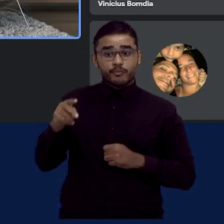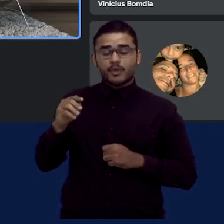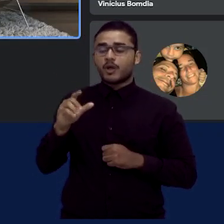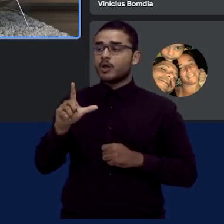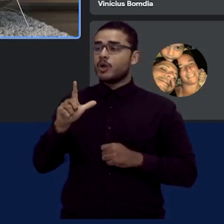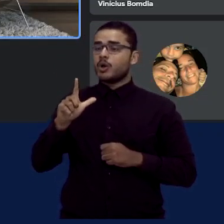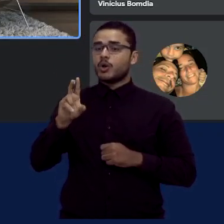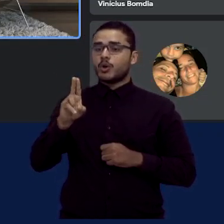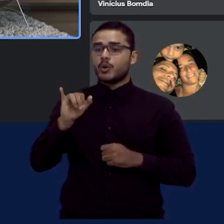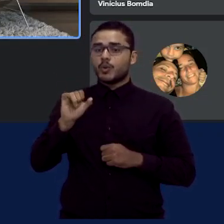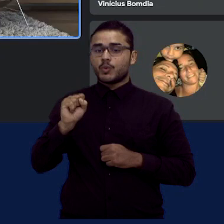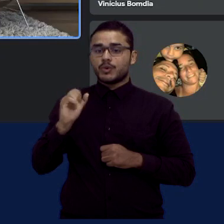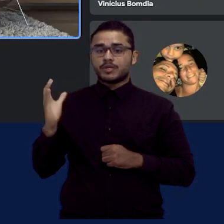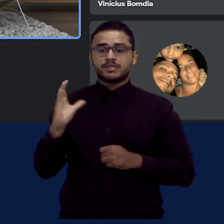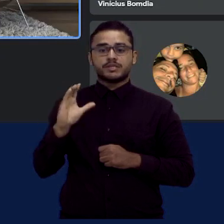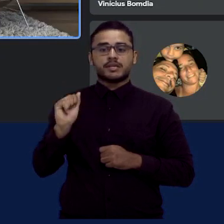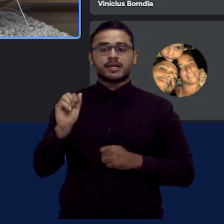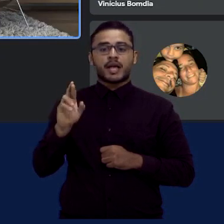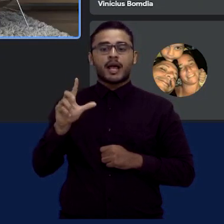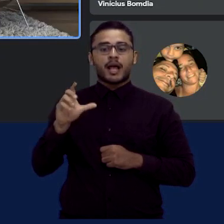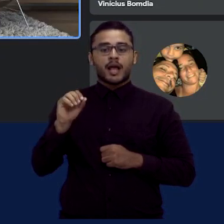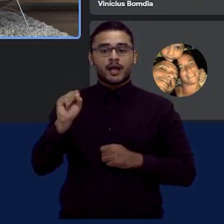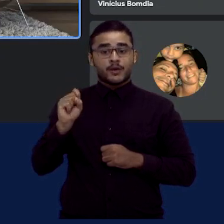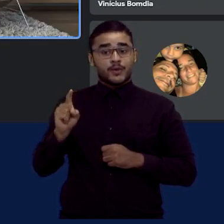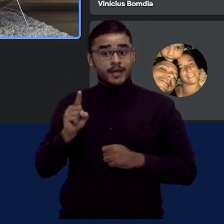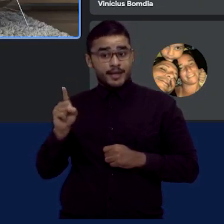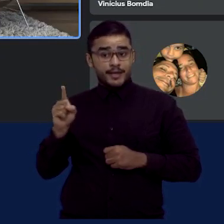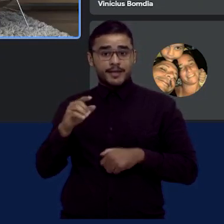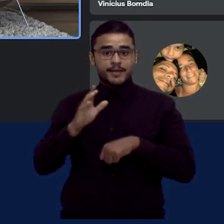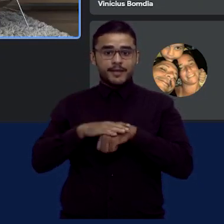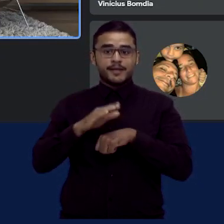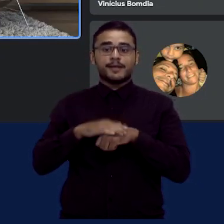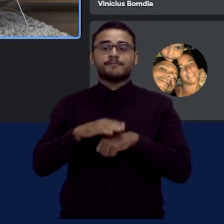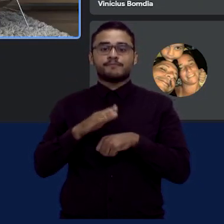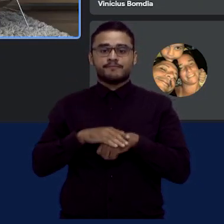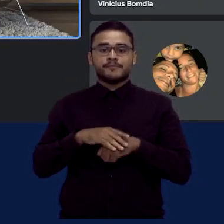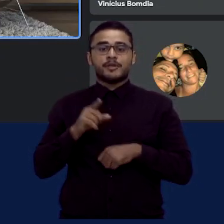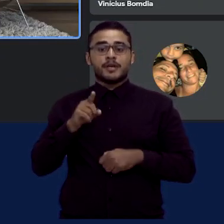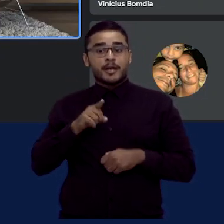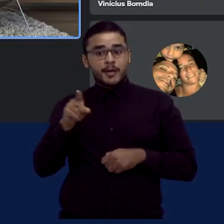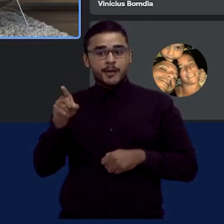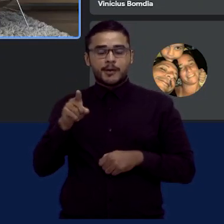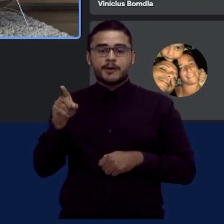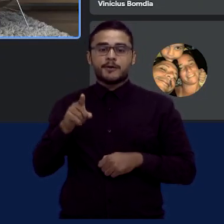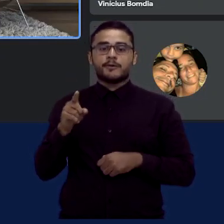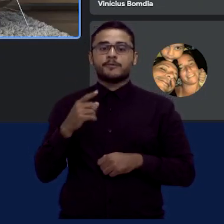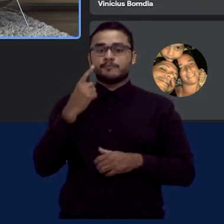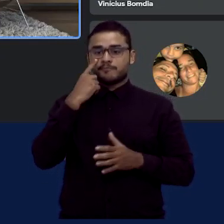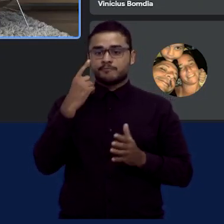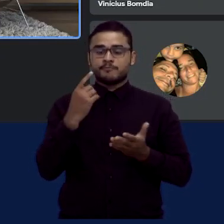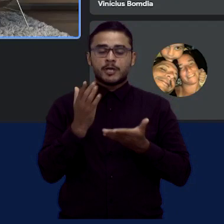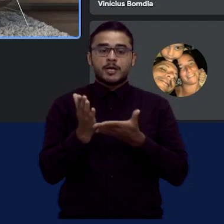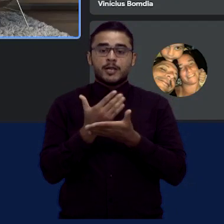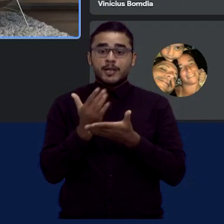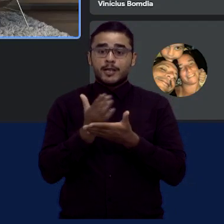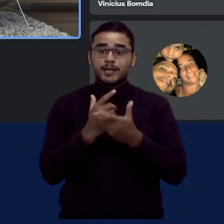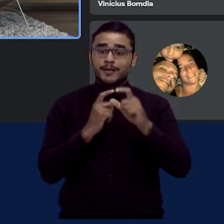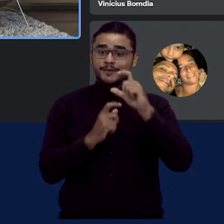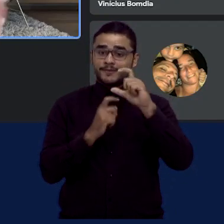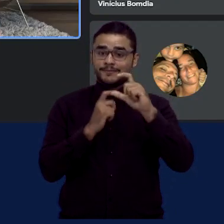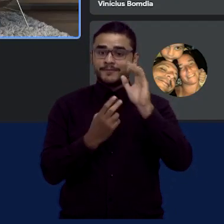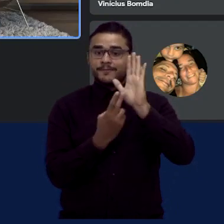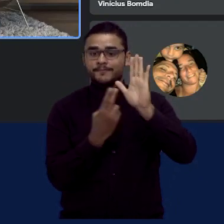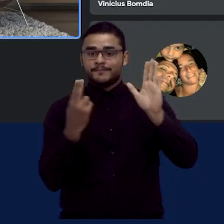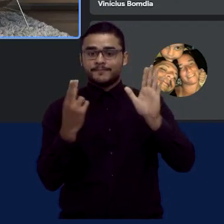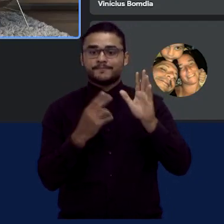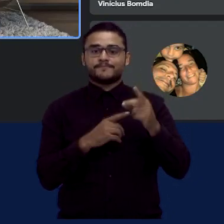Souza, que é roteirista de quadrinhos, editor, autor, professor, enfim,